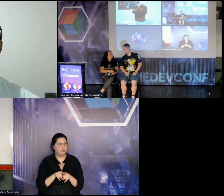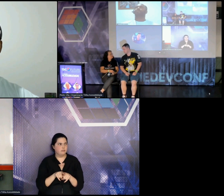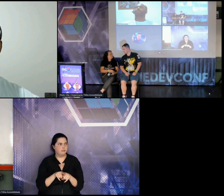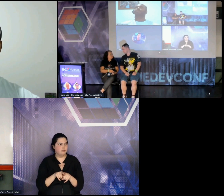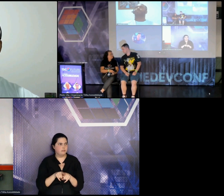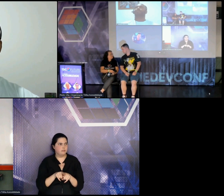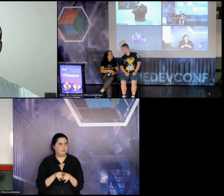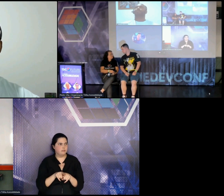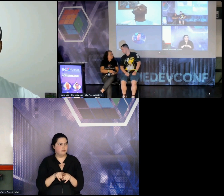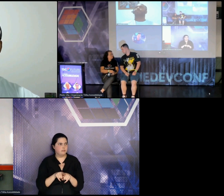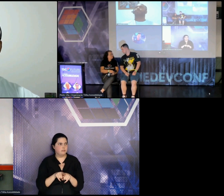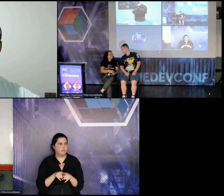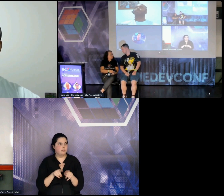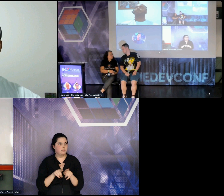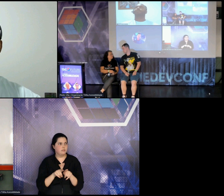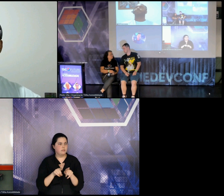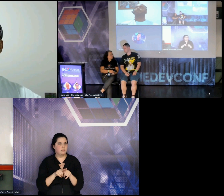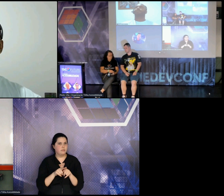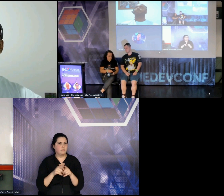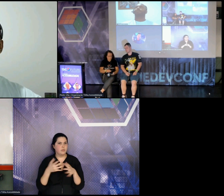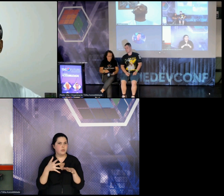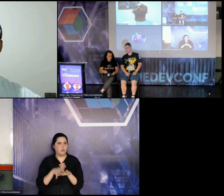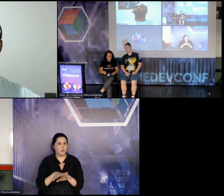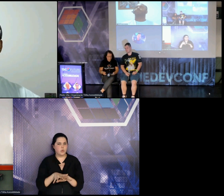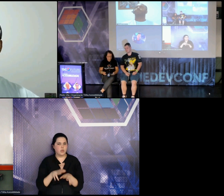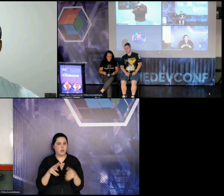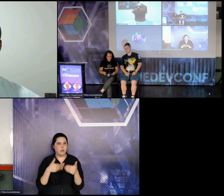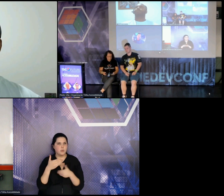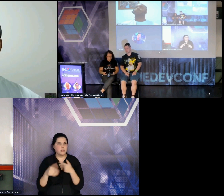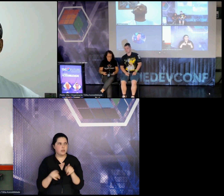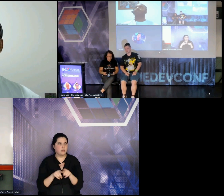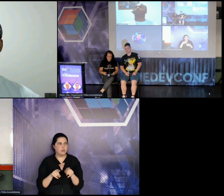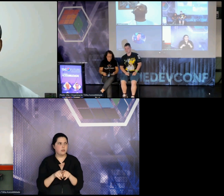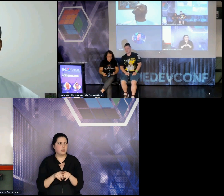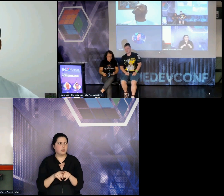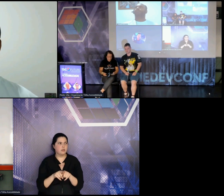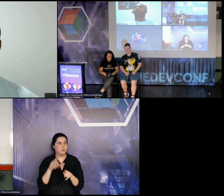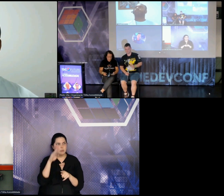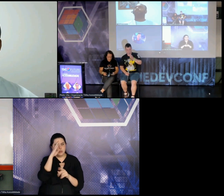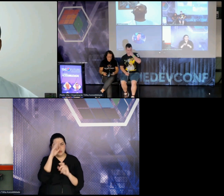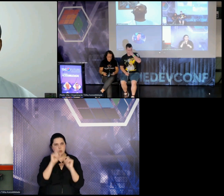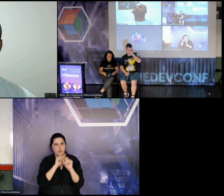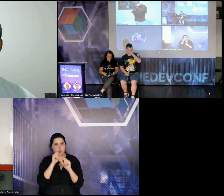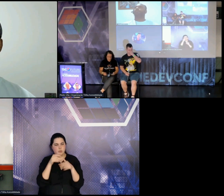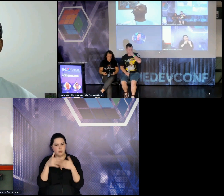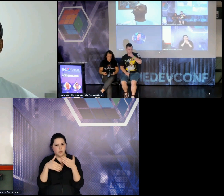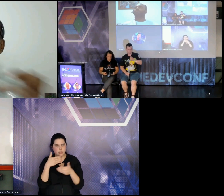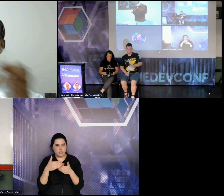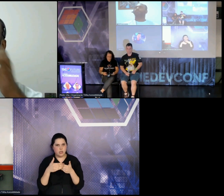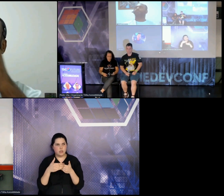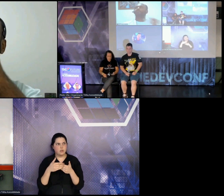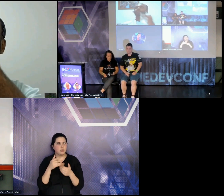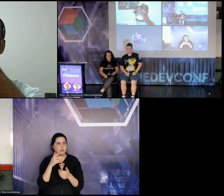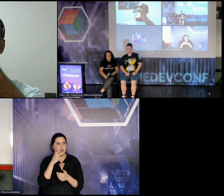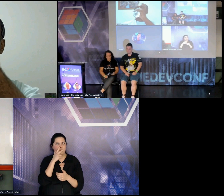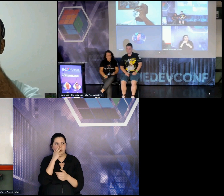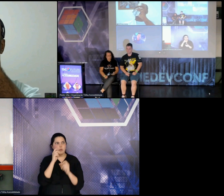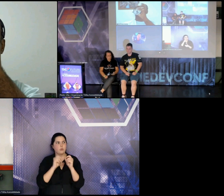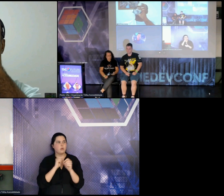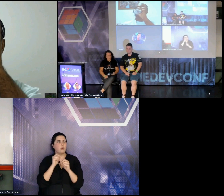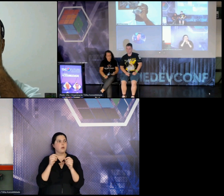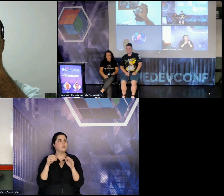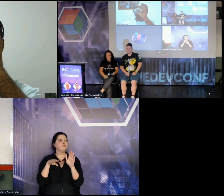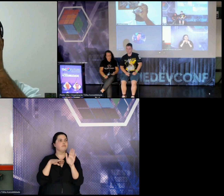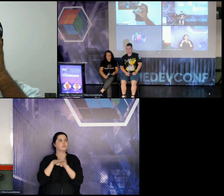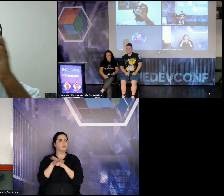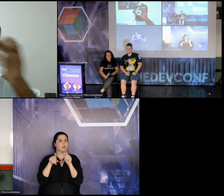incluir isso no processo, né, mas bem intrínseco no processo, e aí, então quais seriam esses indicadores, né? Eu